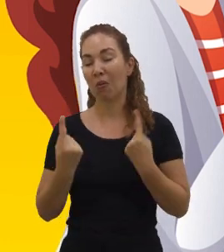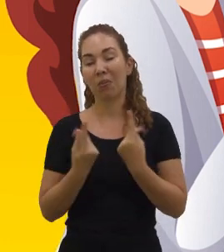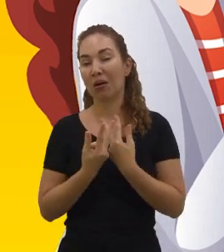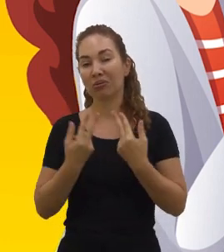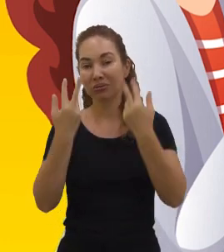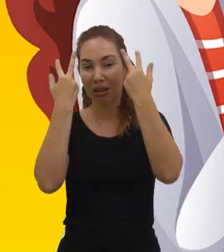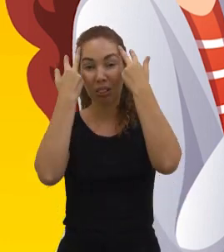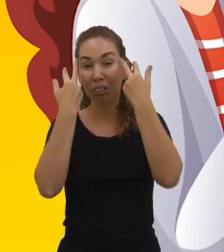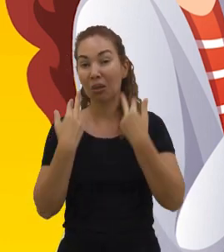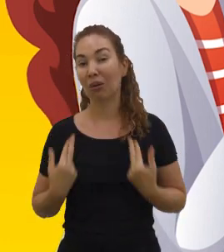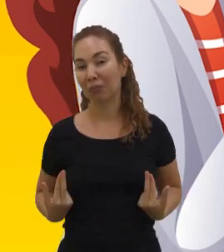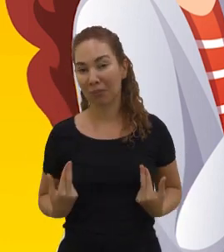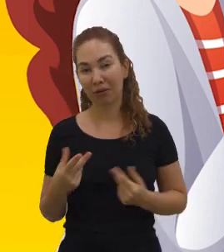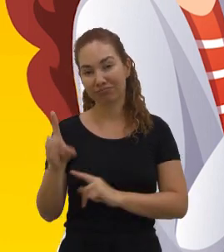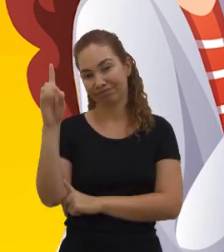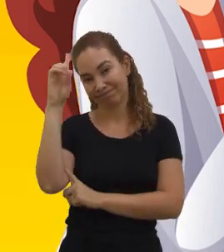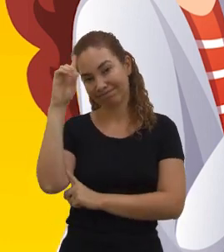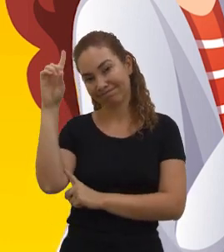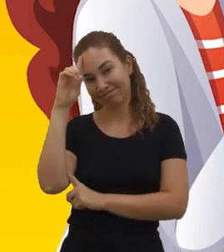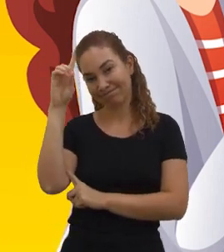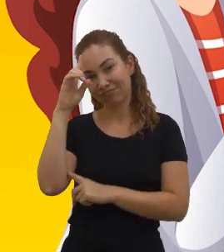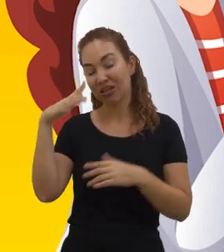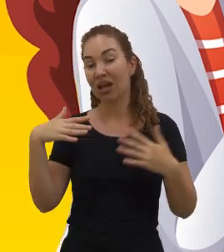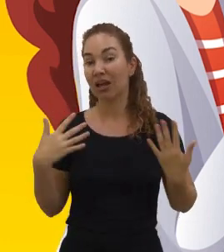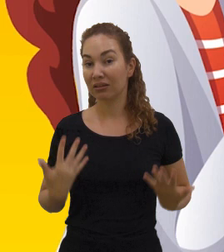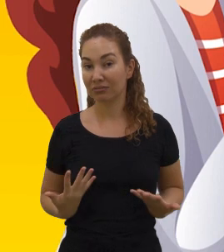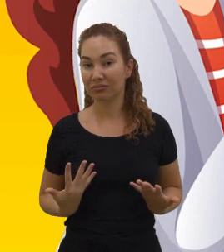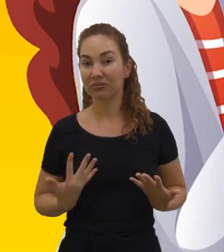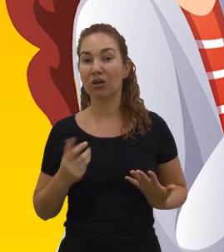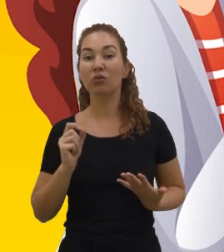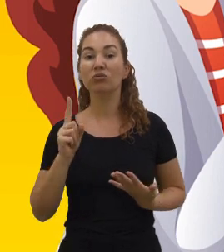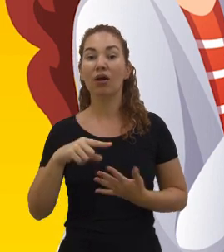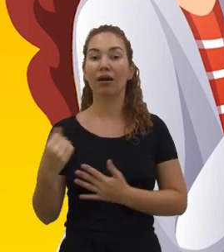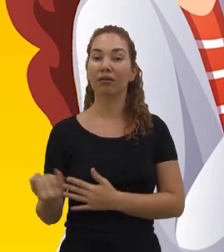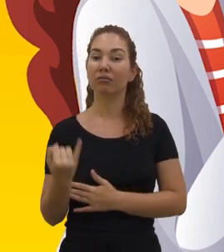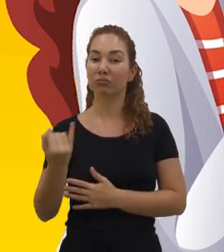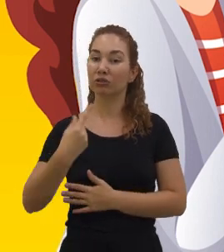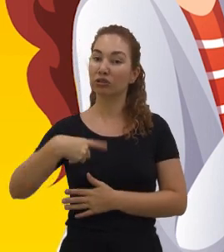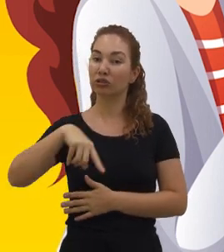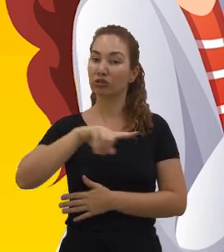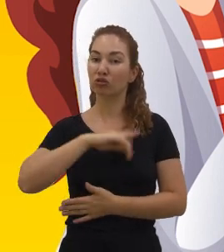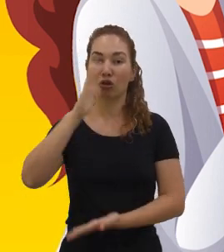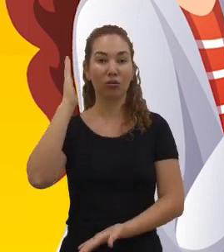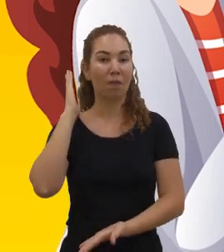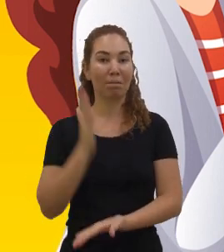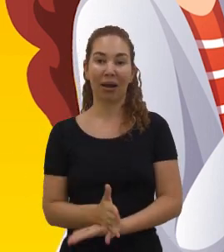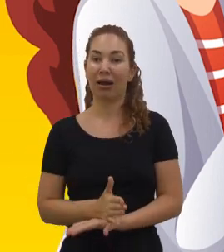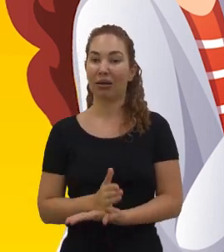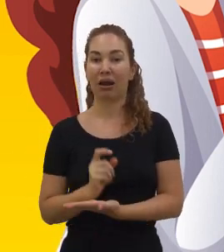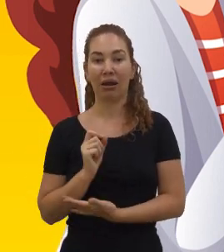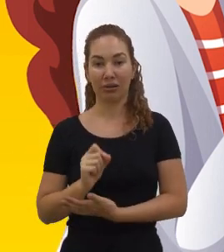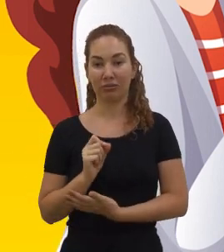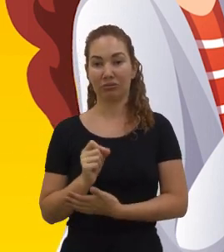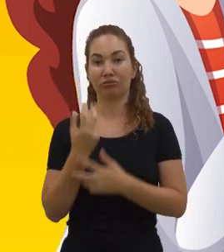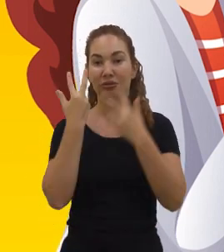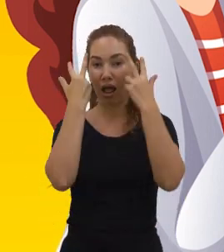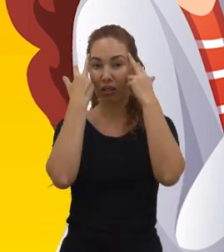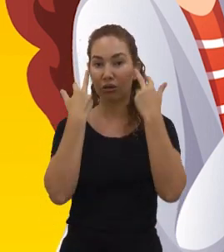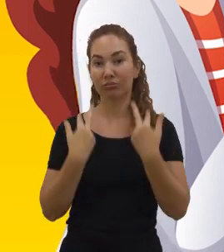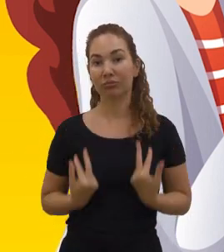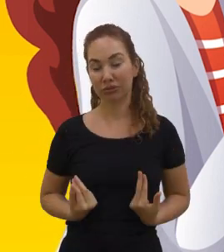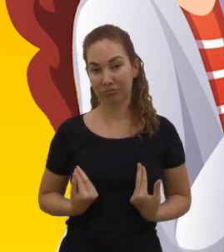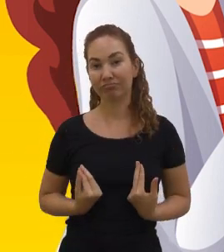normal que pertence ao cotidiano. Então tá aí a importância de a gente quebrar esse ciclo da normalidade, né?